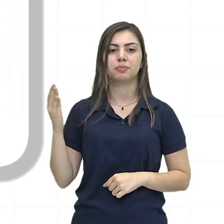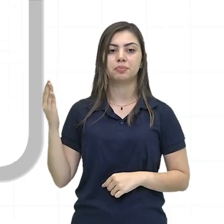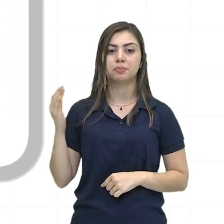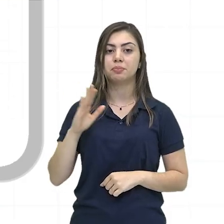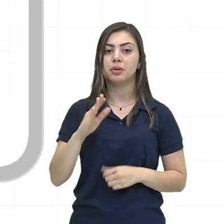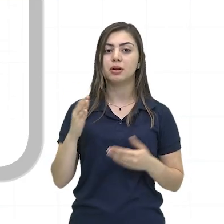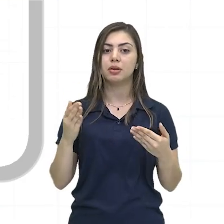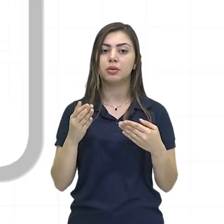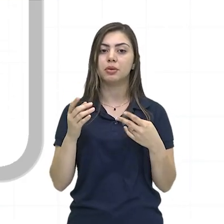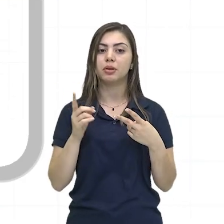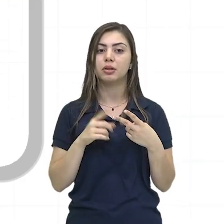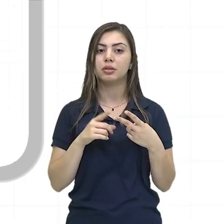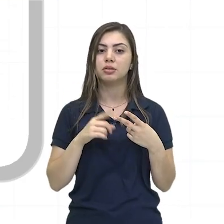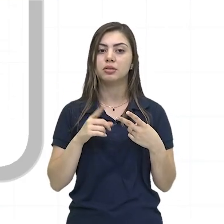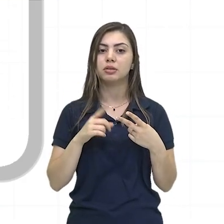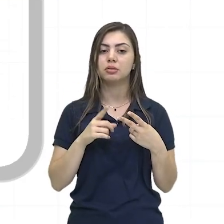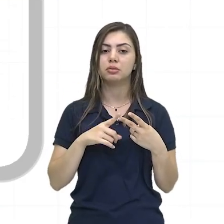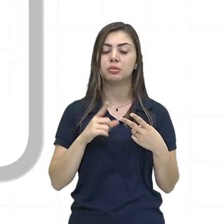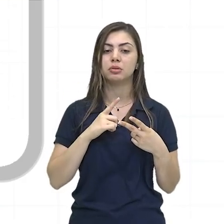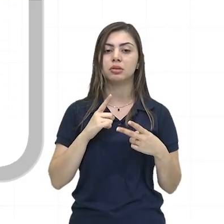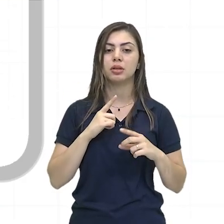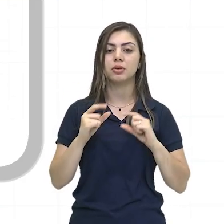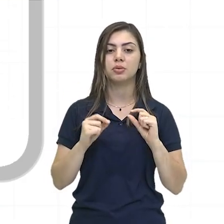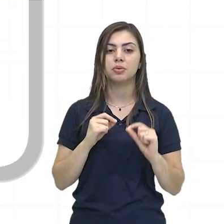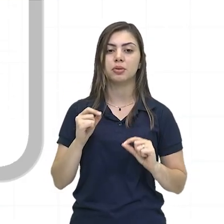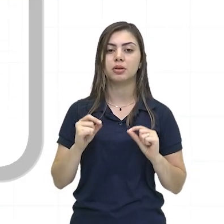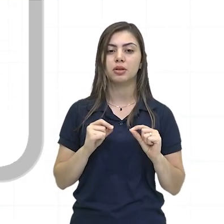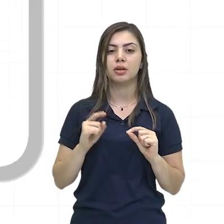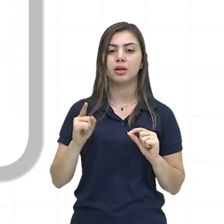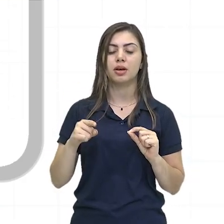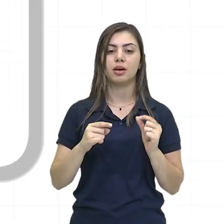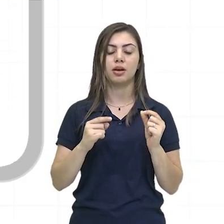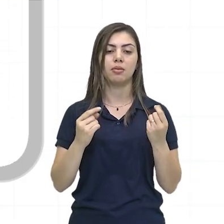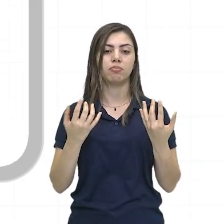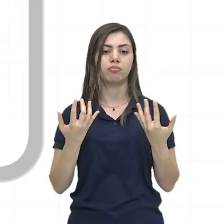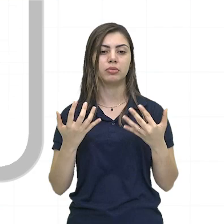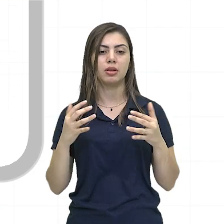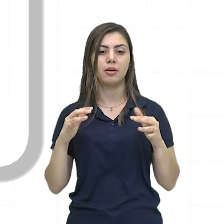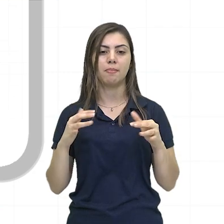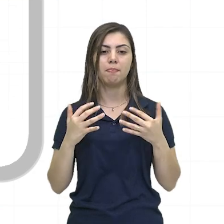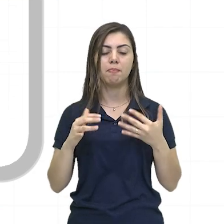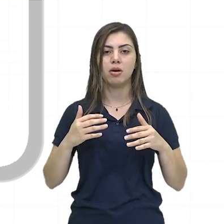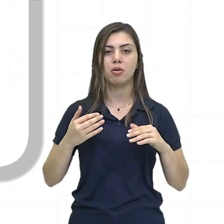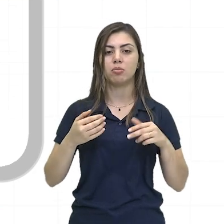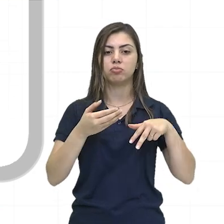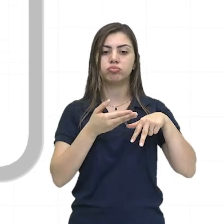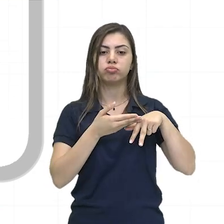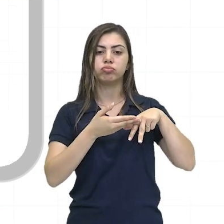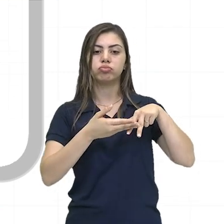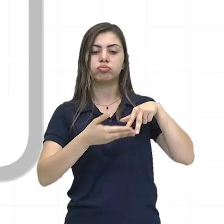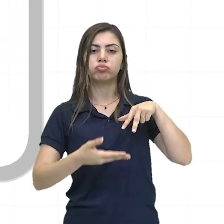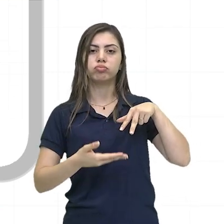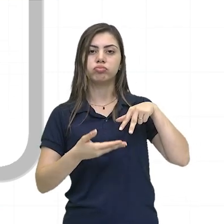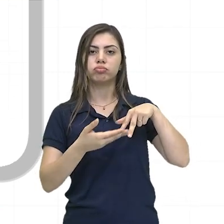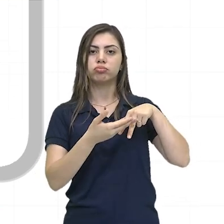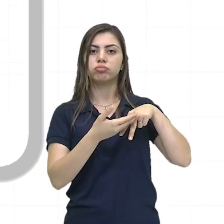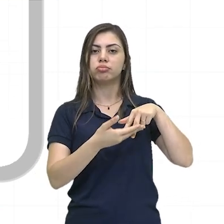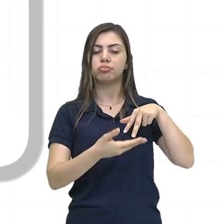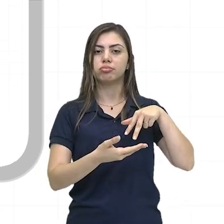a cintura escapular, os membros superiores, né, a cintura pélvica e os